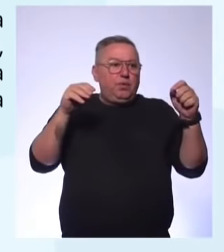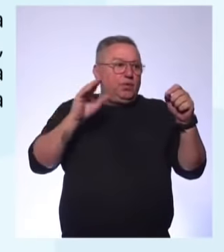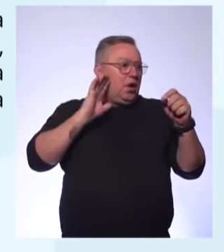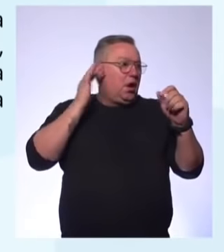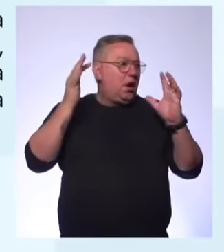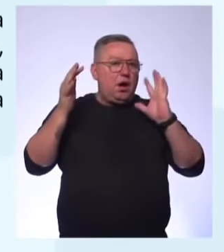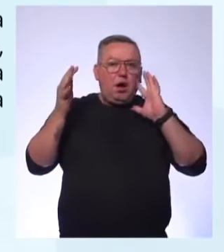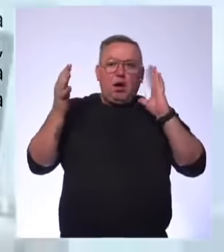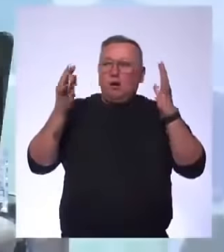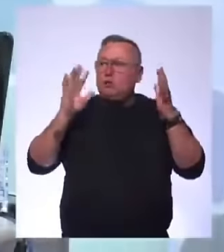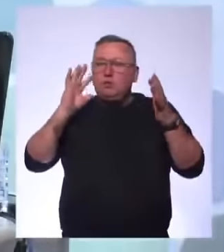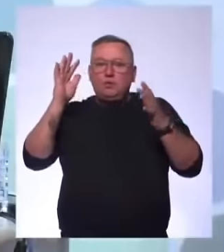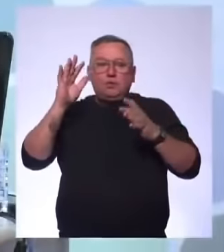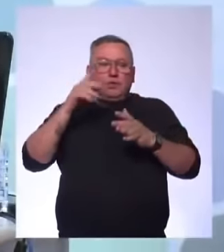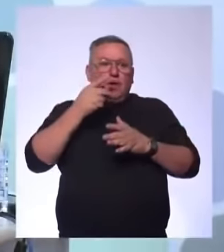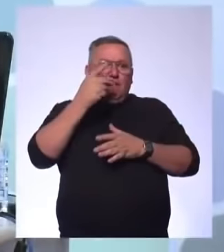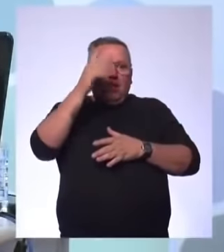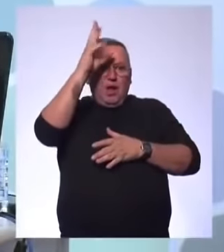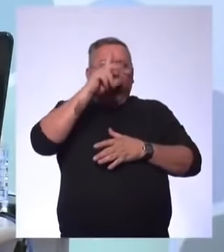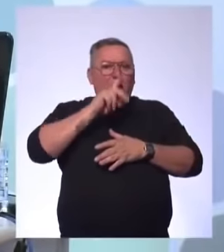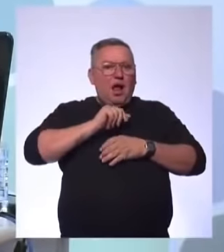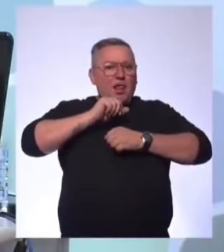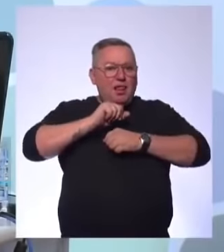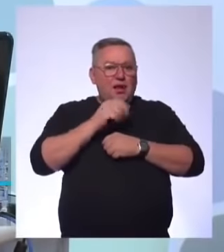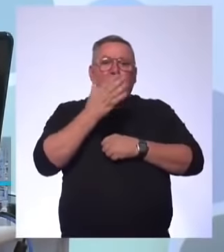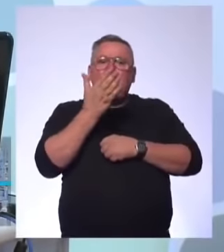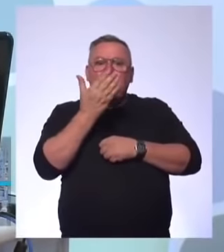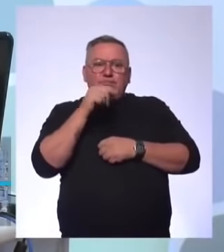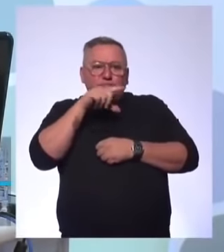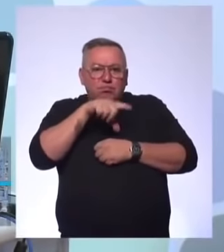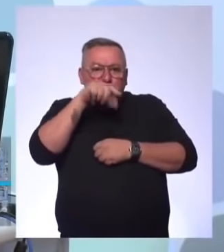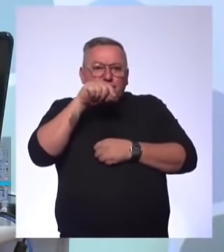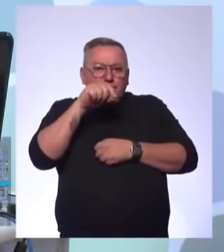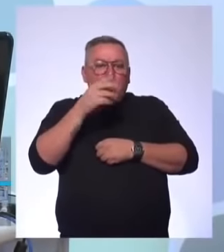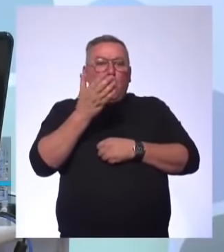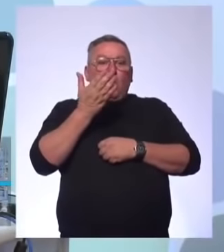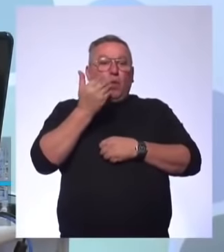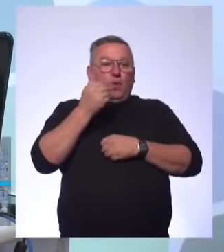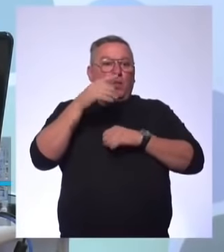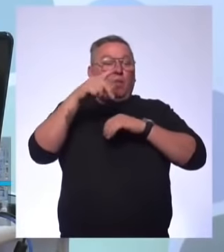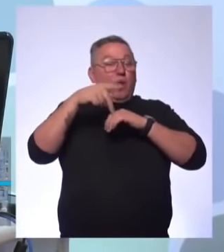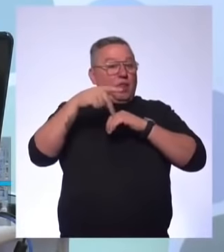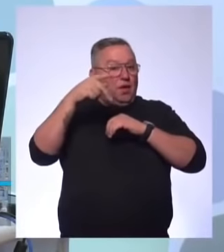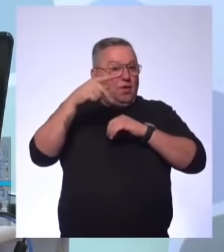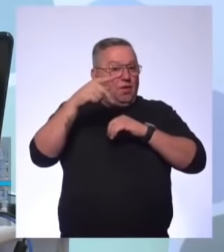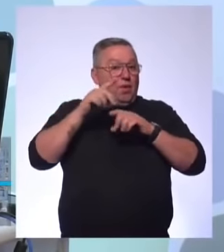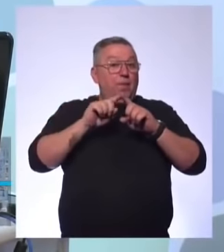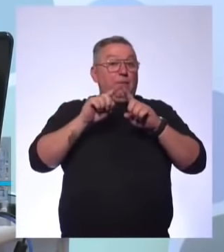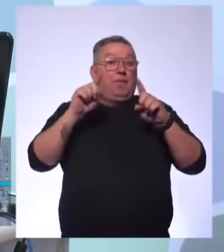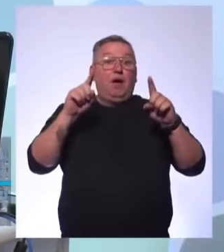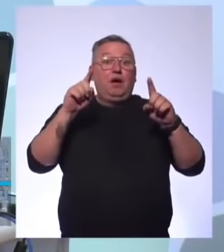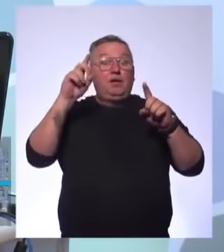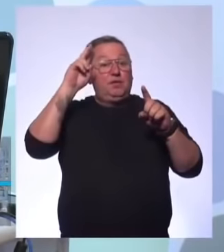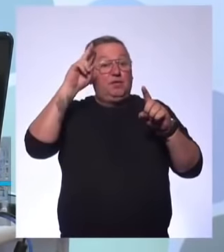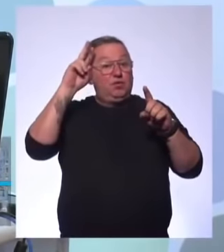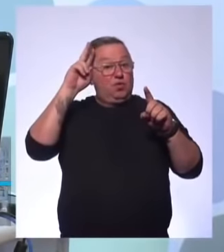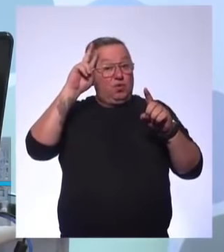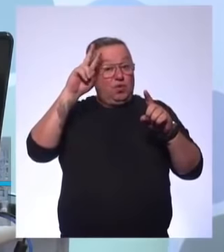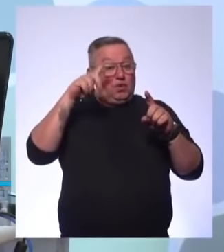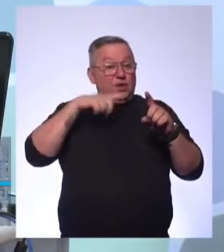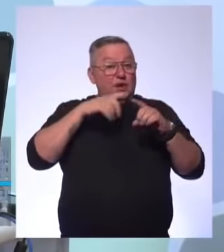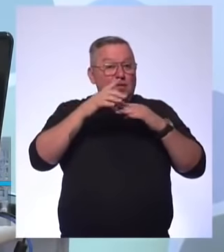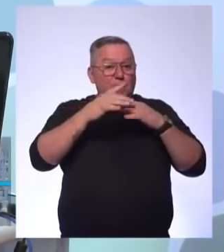falando que a galinha comeu o anel, porque vocês já foram levantando hipóteses e colocando um final. Mas a história, ela tira